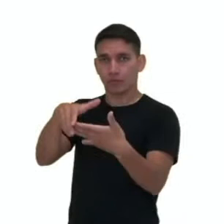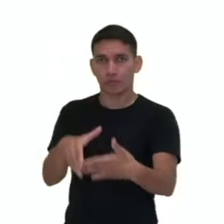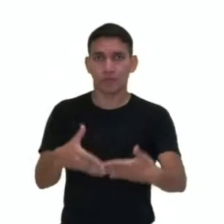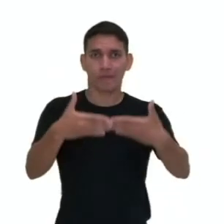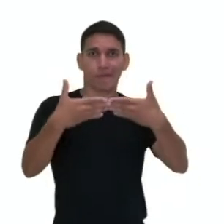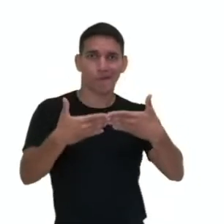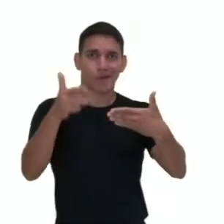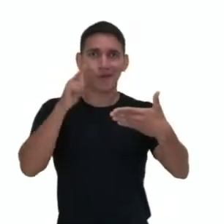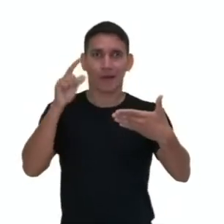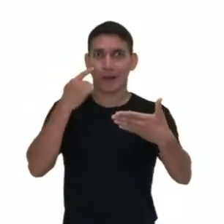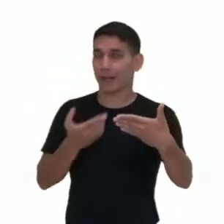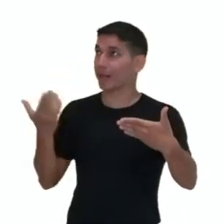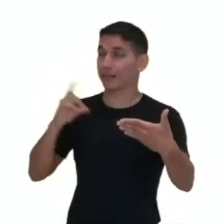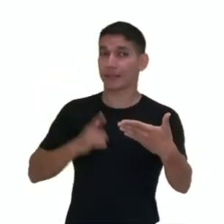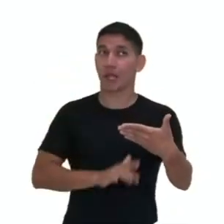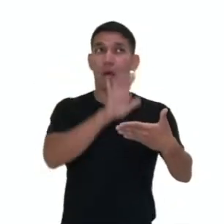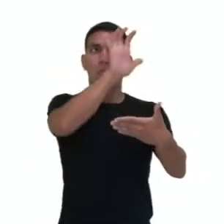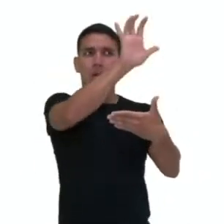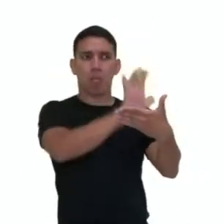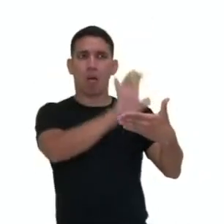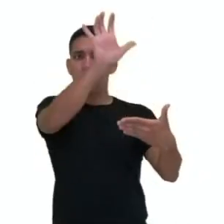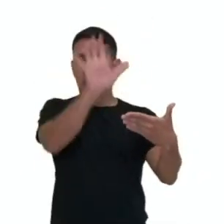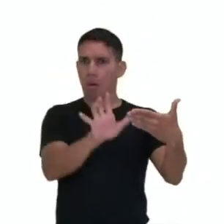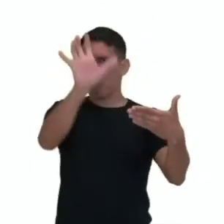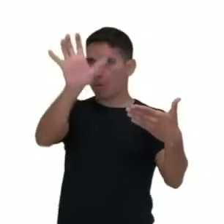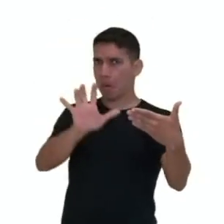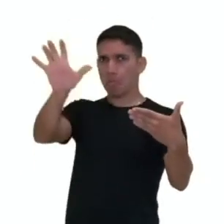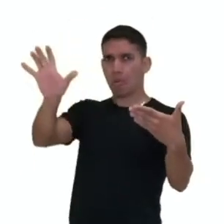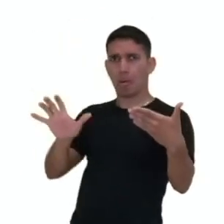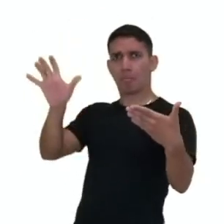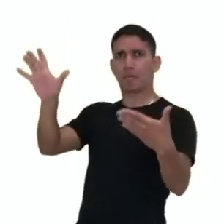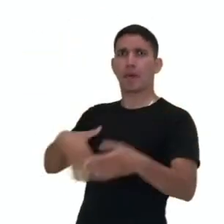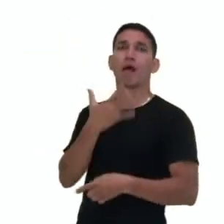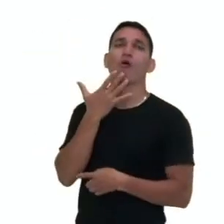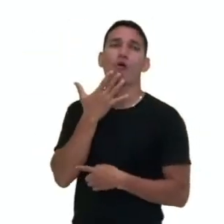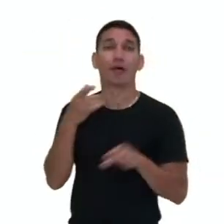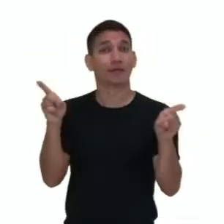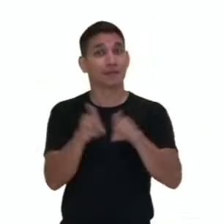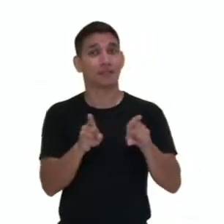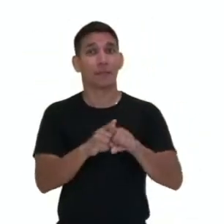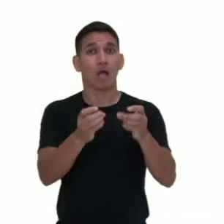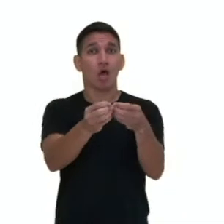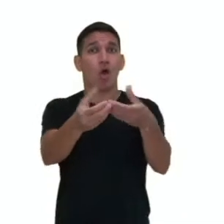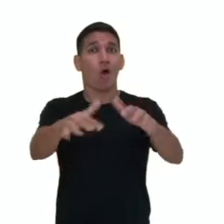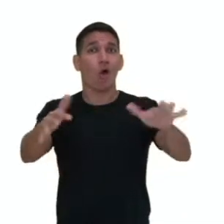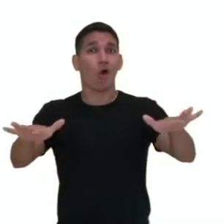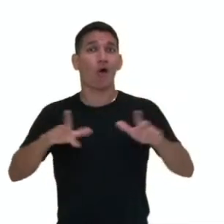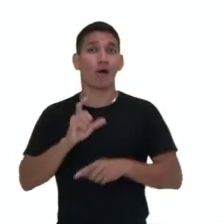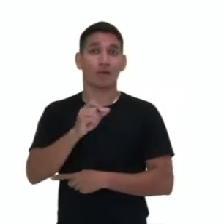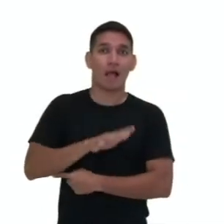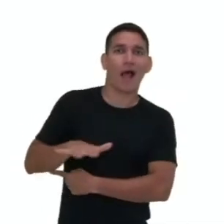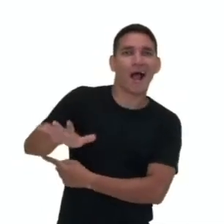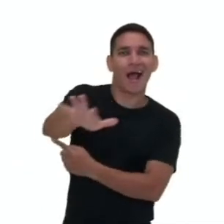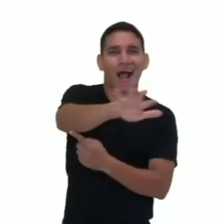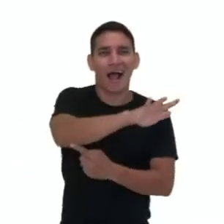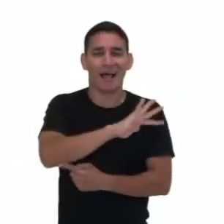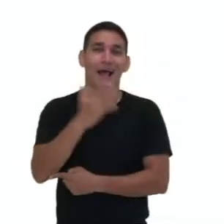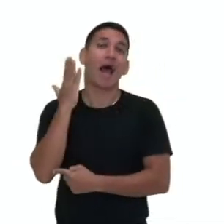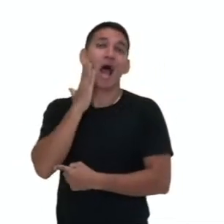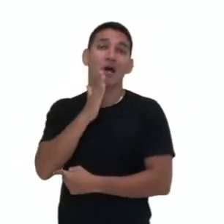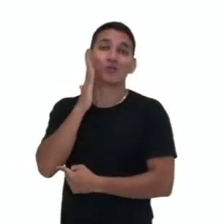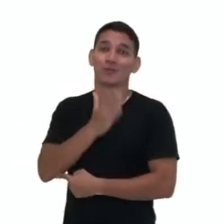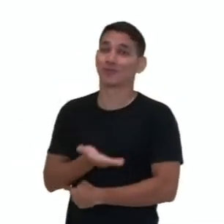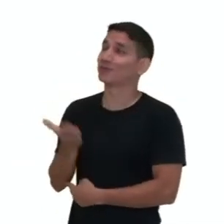para nós os continentes que estão coloridos e os oceanos que são essas grandes